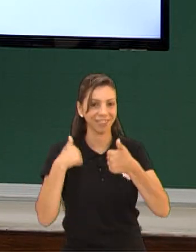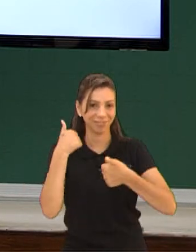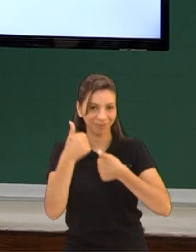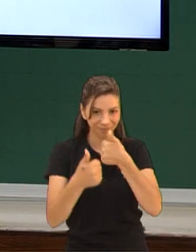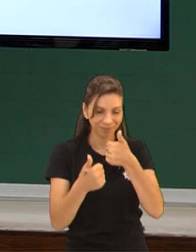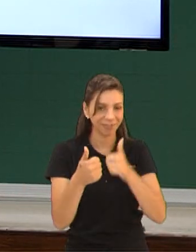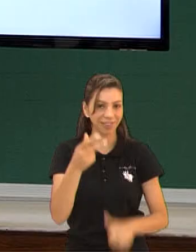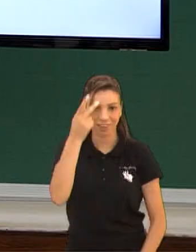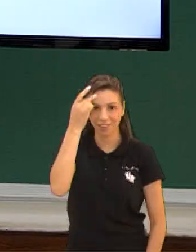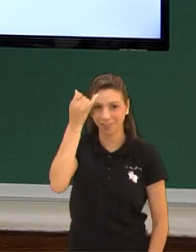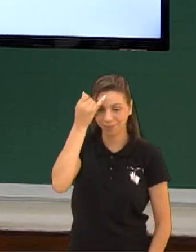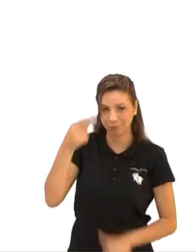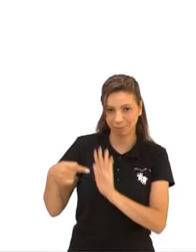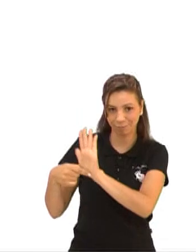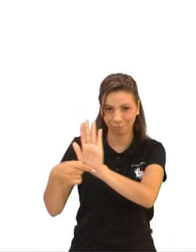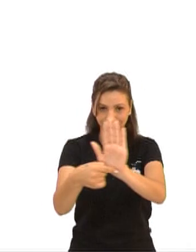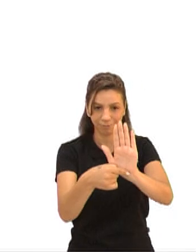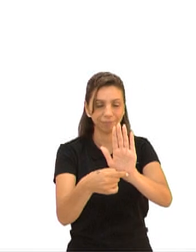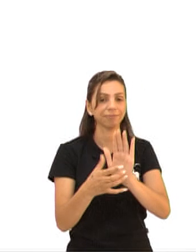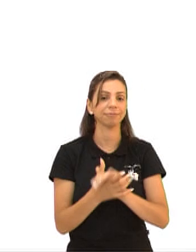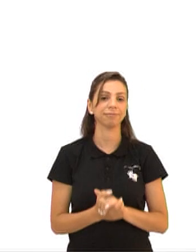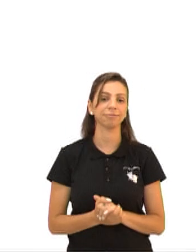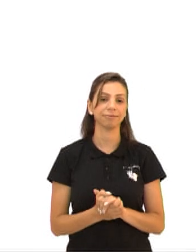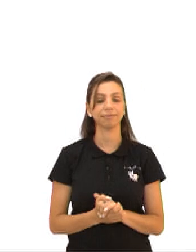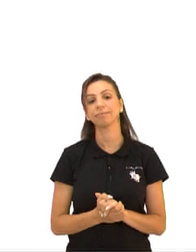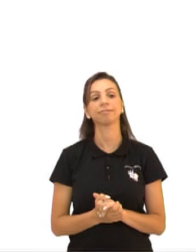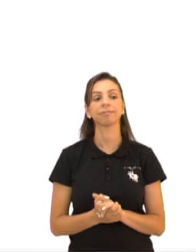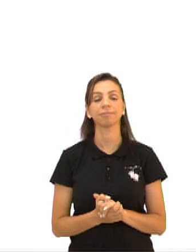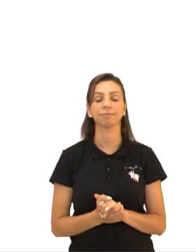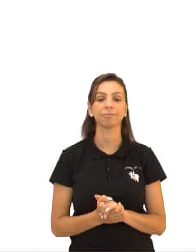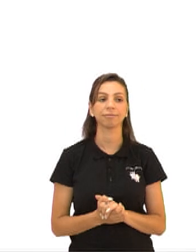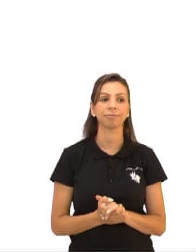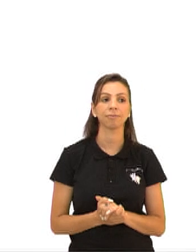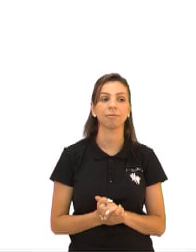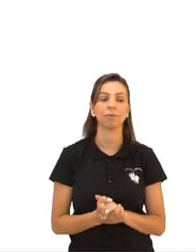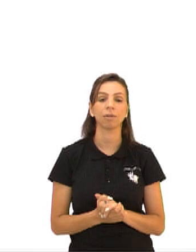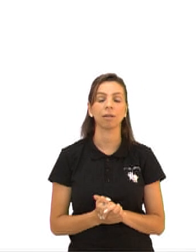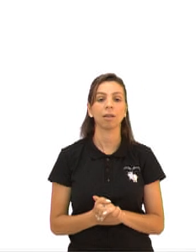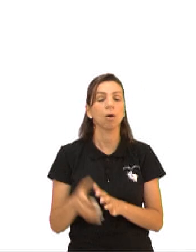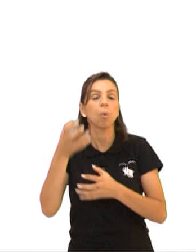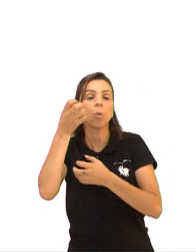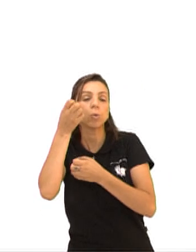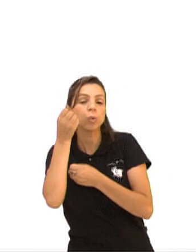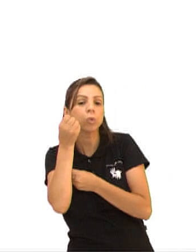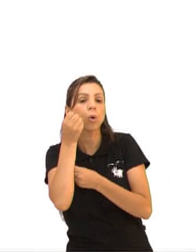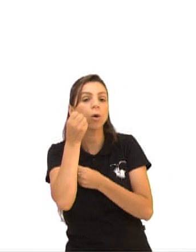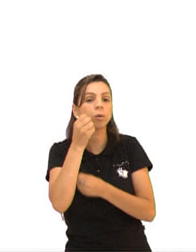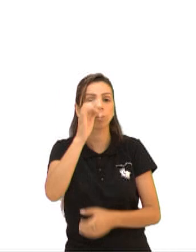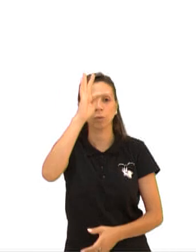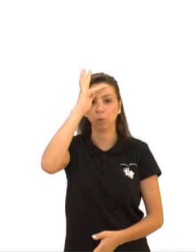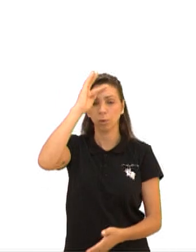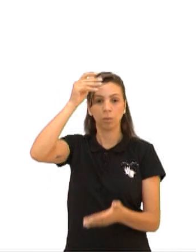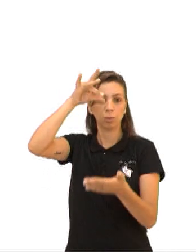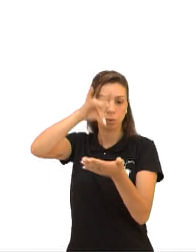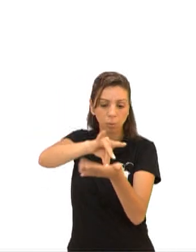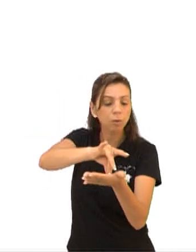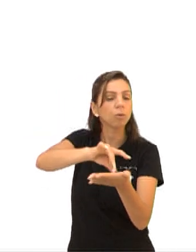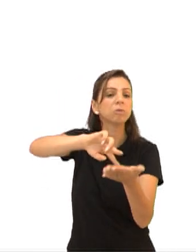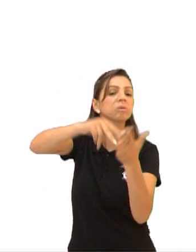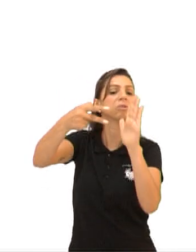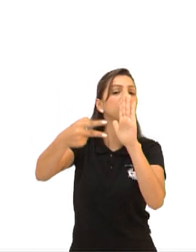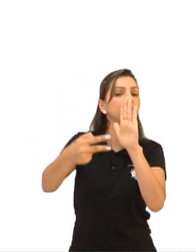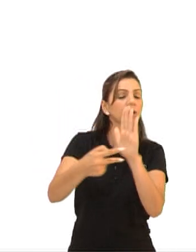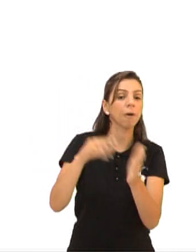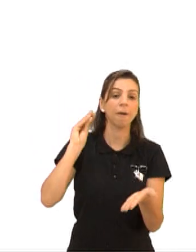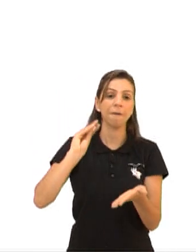que o Immanuel Kant nos trouxe. A questão é, o sono dogmático é, então, letra A ausência do questionamento